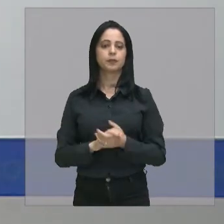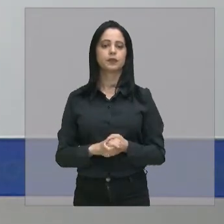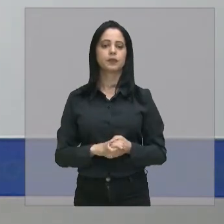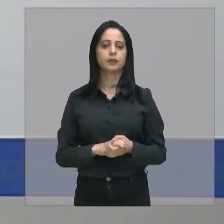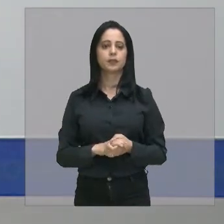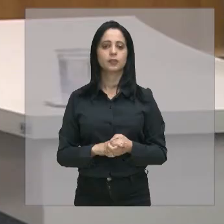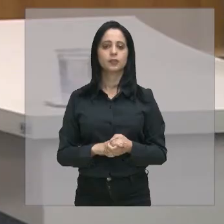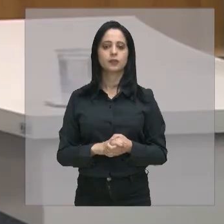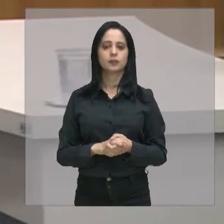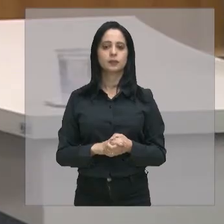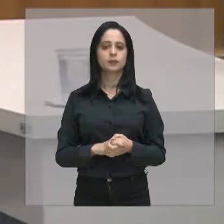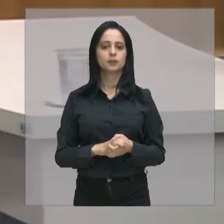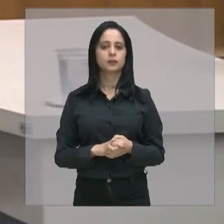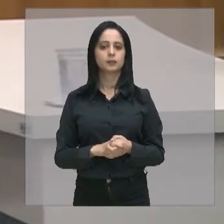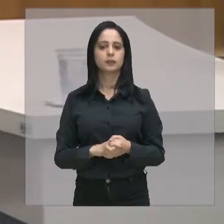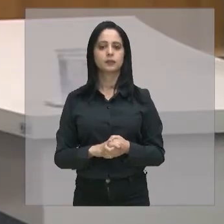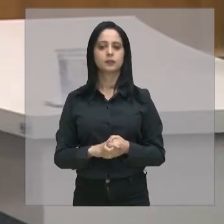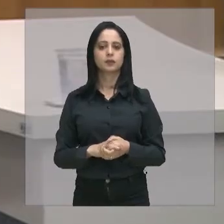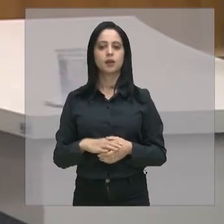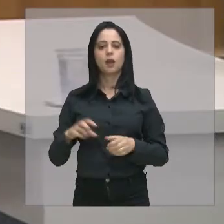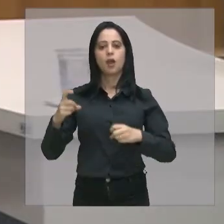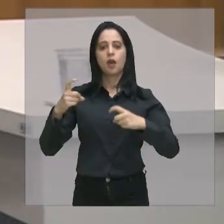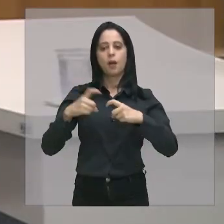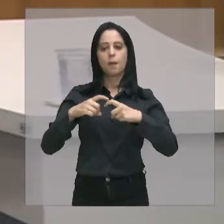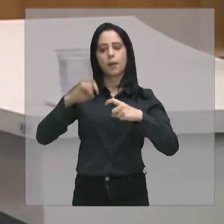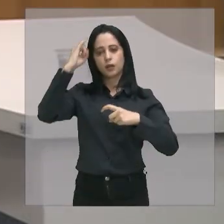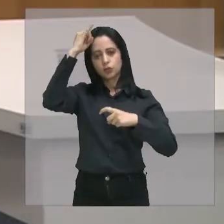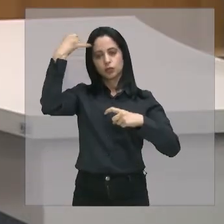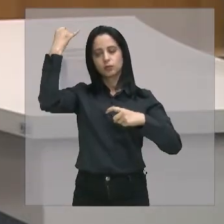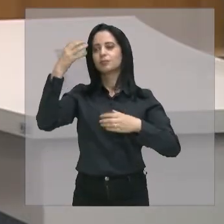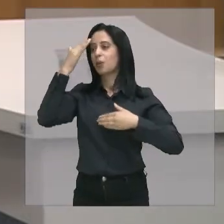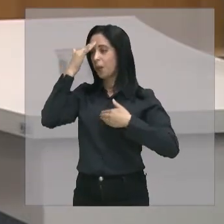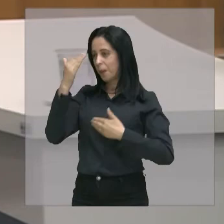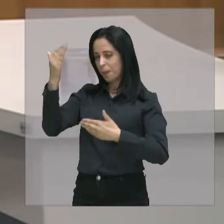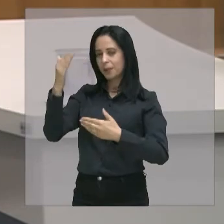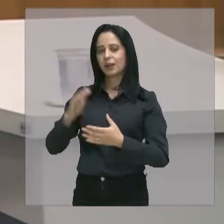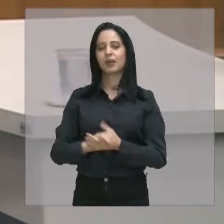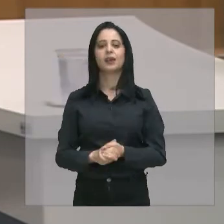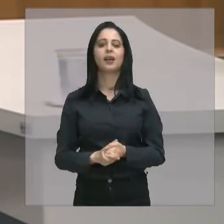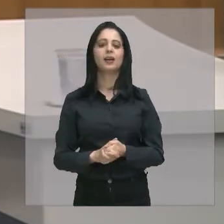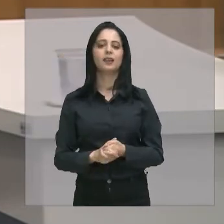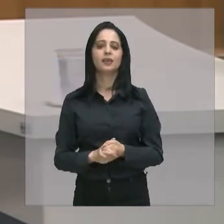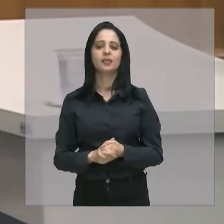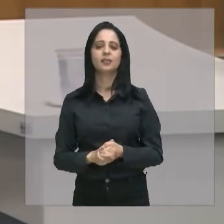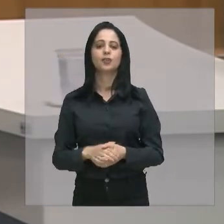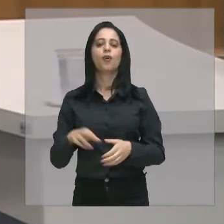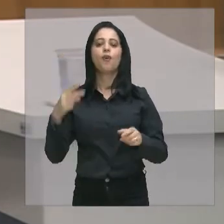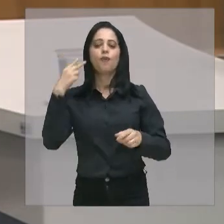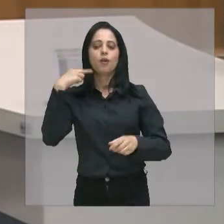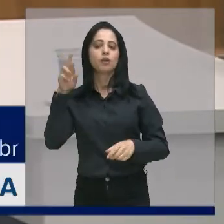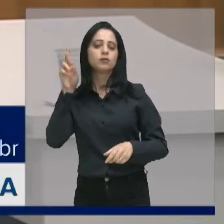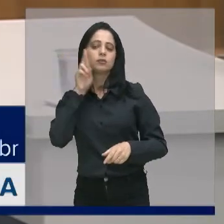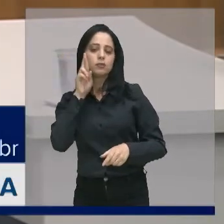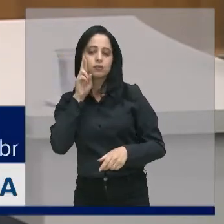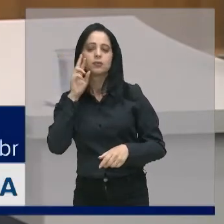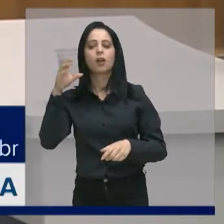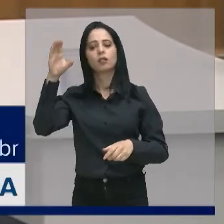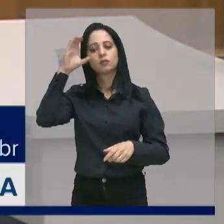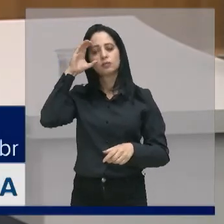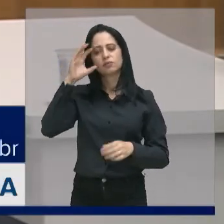doutor José Cláudio. Obrigado, presidente Robertinho. Agradecer as palavras do Renato, vereador Renato Santiago. Muito obrigado, vereador